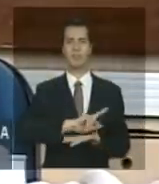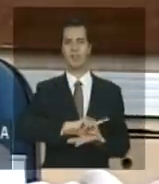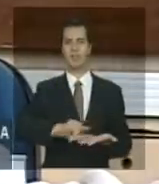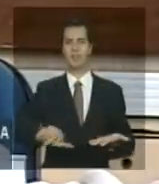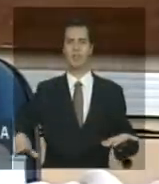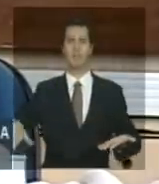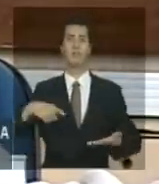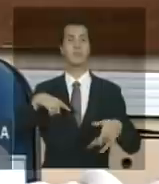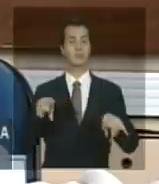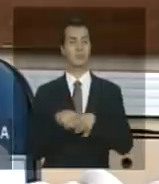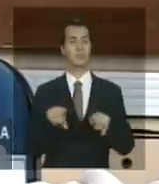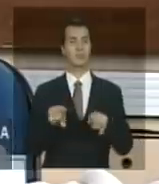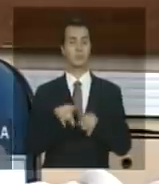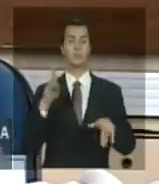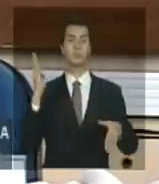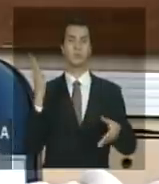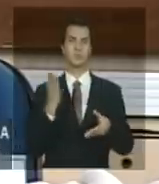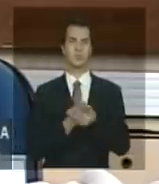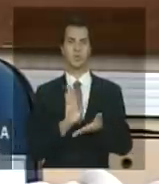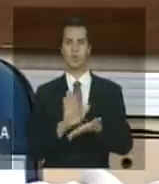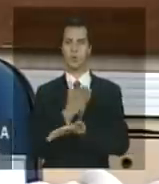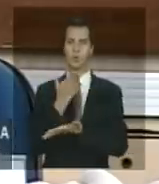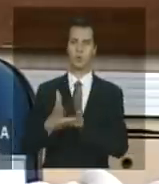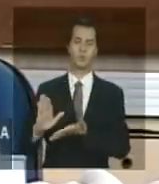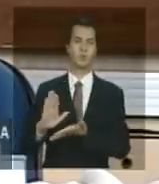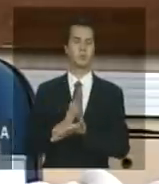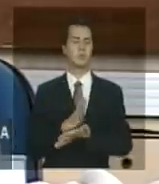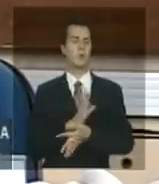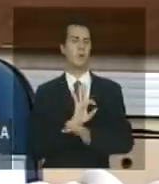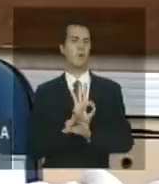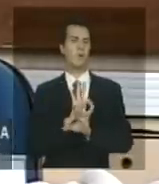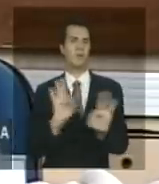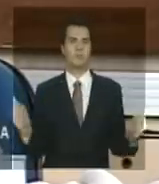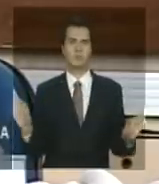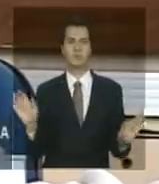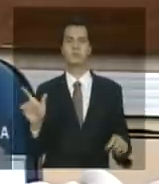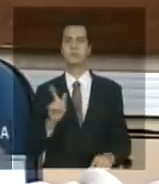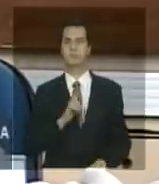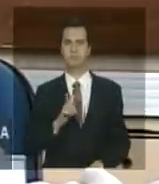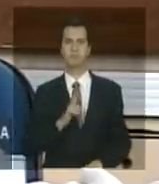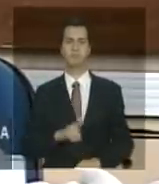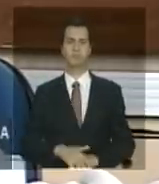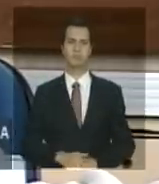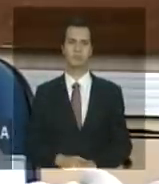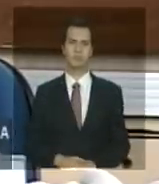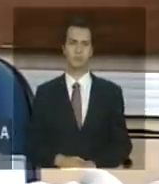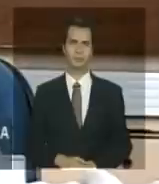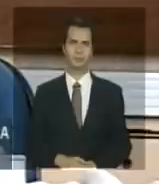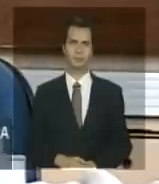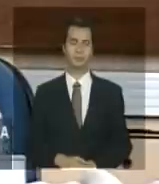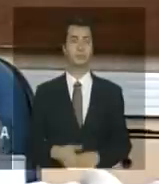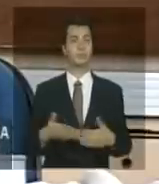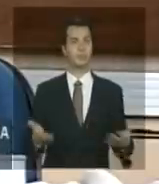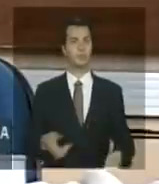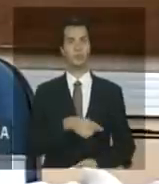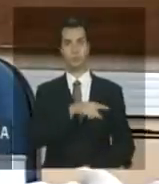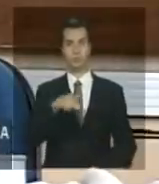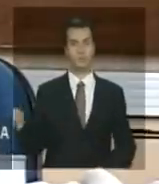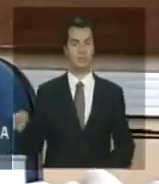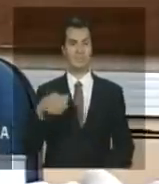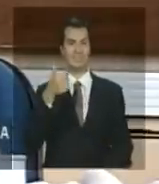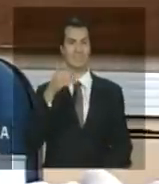são processos de muita qualidade. Então, estar entre os 10 mais